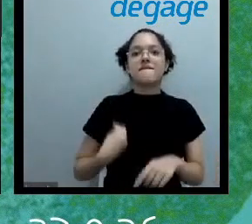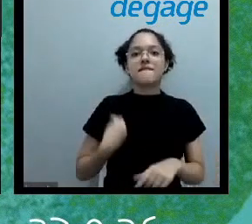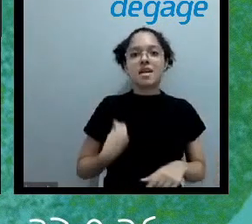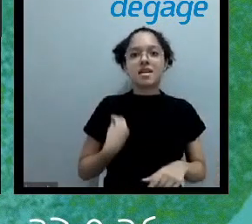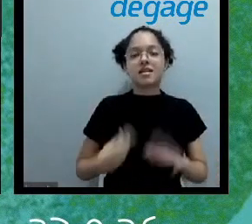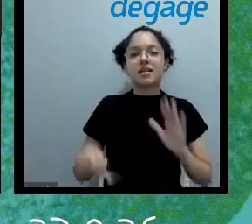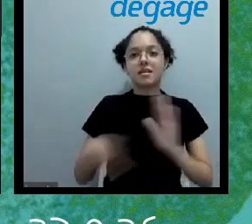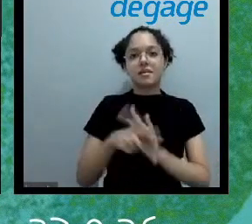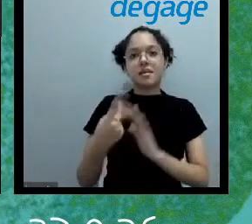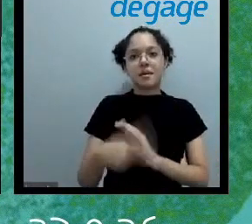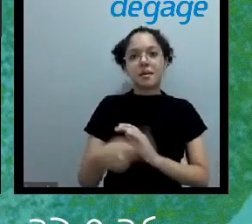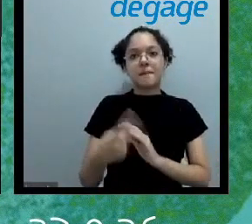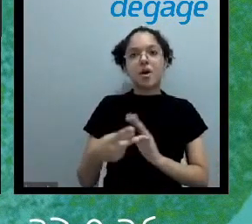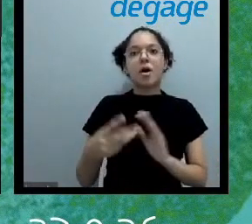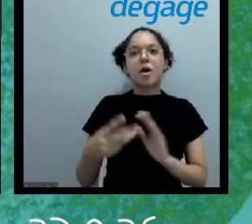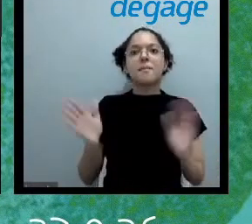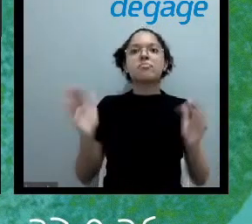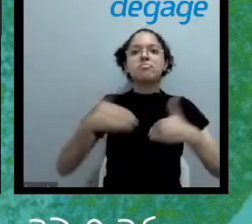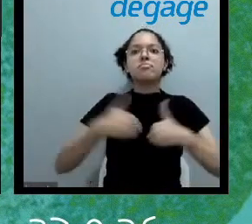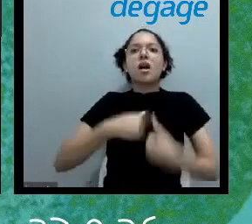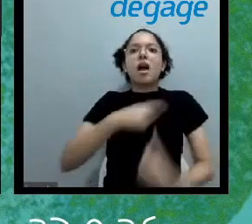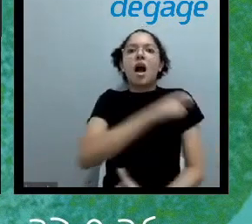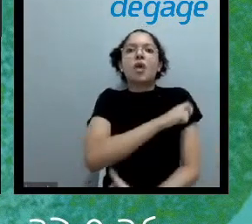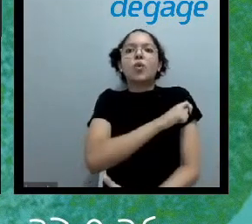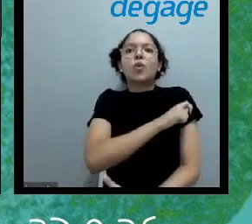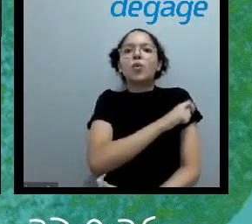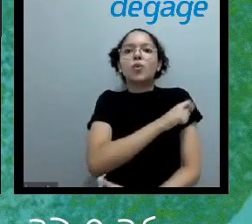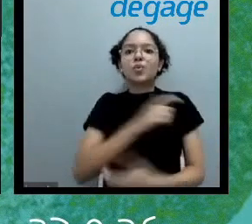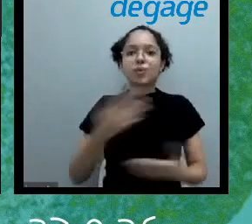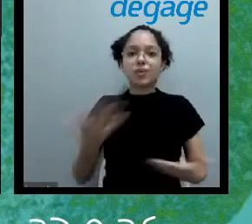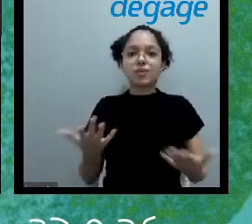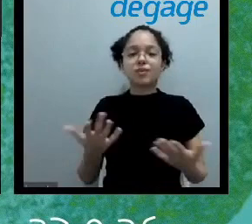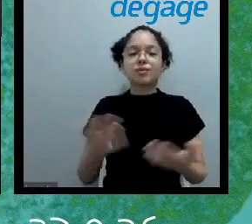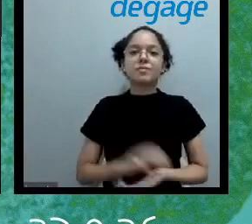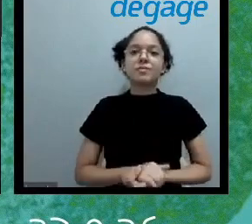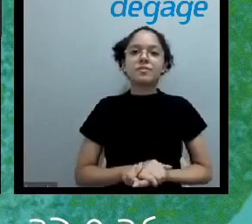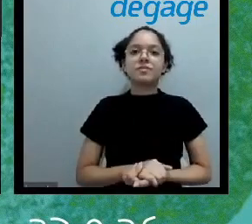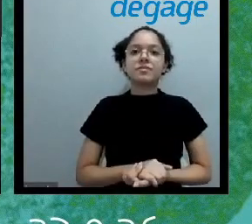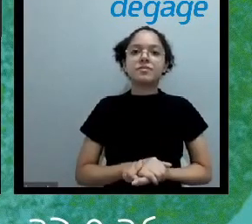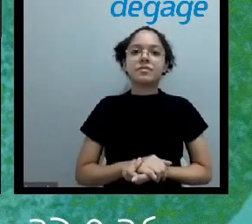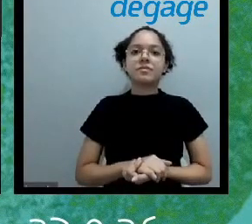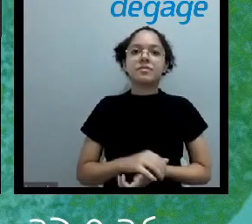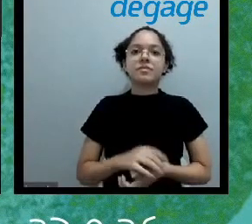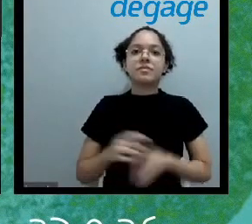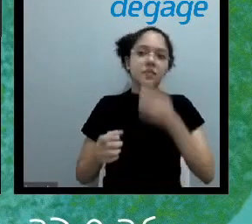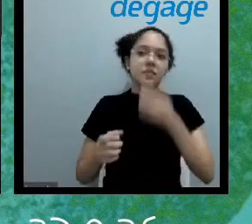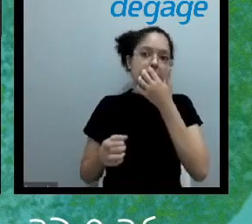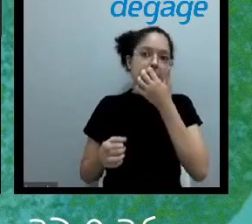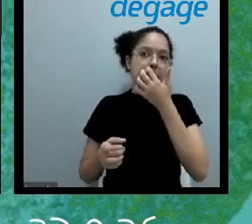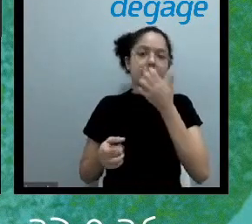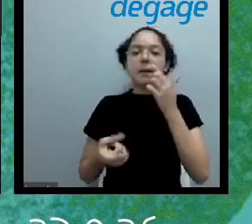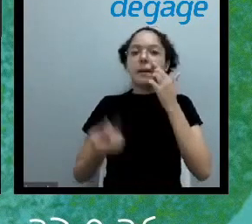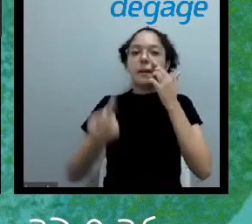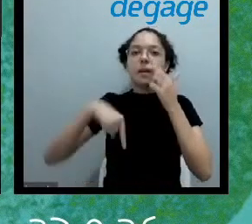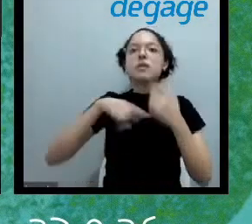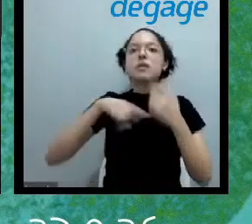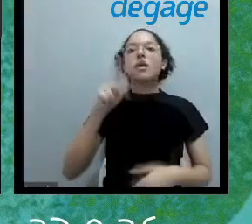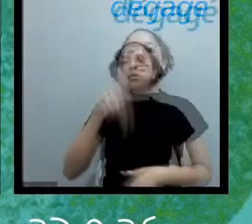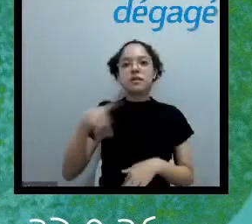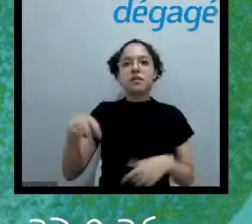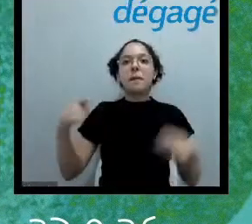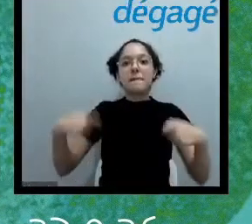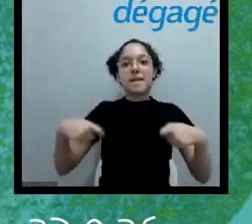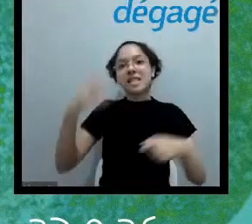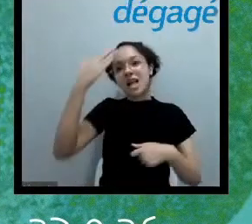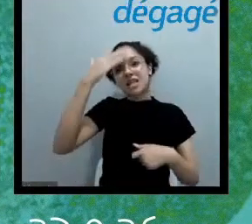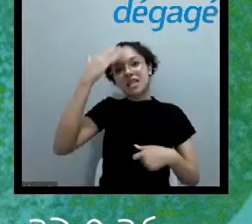estudantes com autismo, pela presença. Nós, professores, precisamos fazer esse trabalho sabendo dessa potência, conhecendo essa